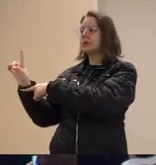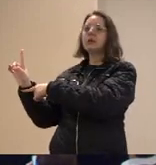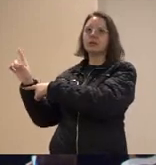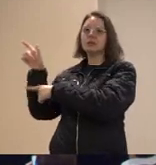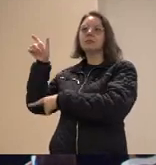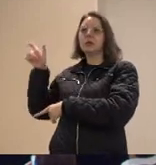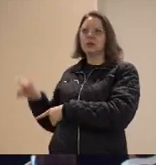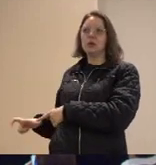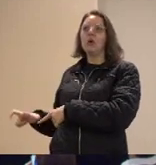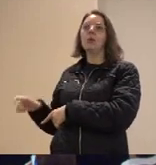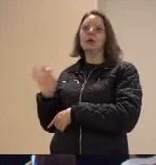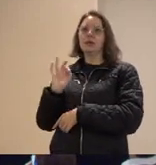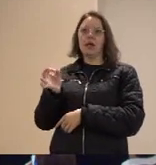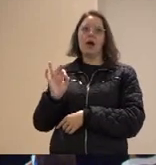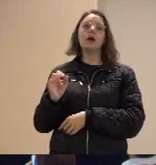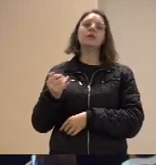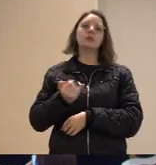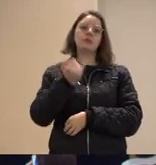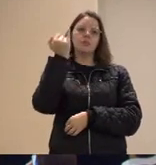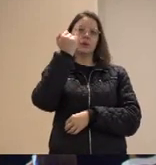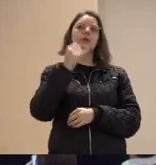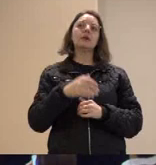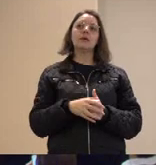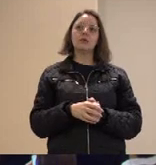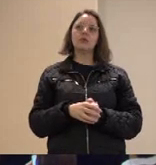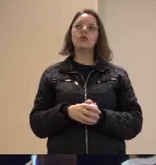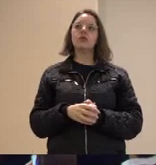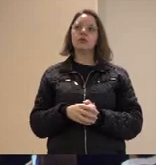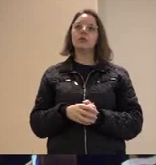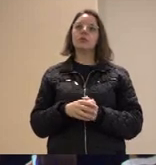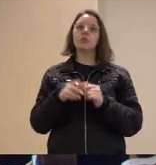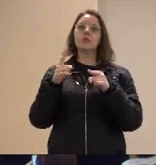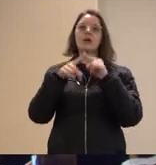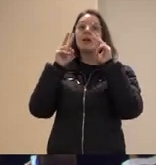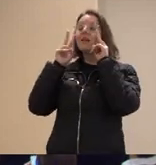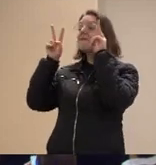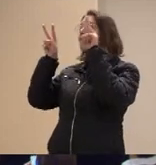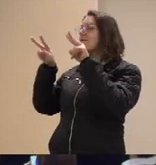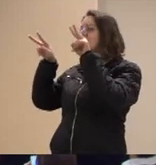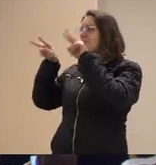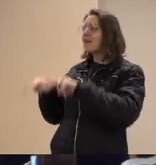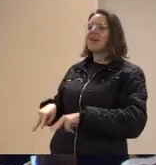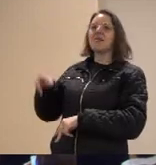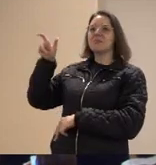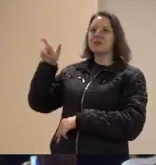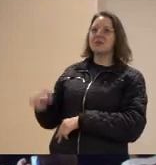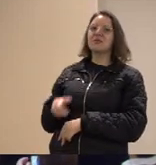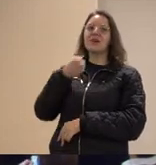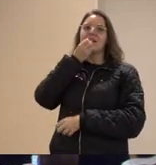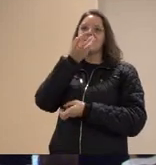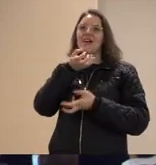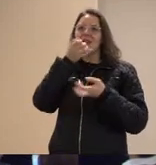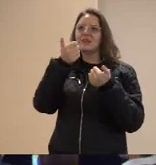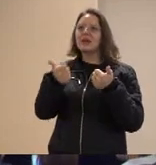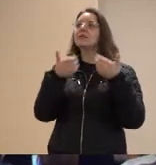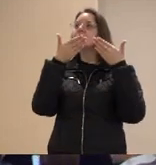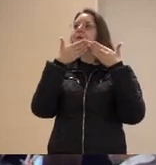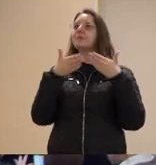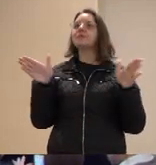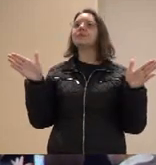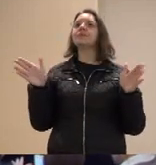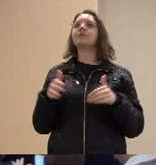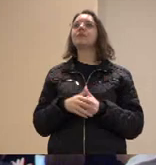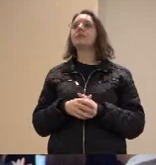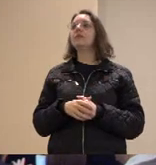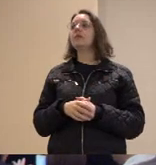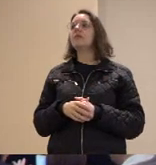como está sendo acompanhado, é importante que as pessoas também vejam quem está aqui se manifestando. Tá certo? Então, está aberto. Vamos